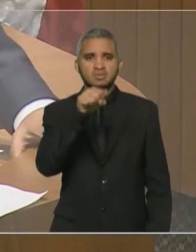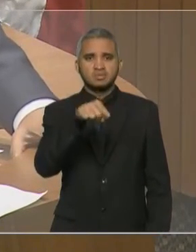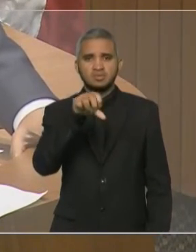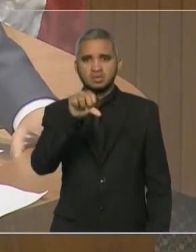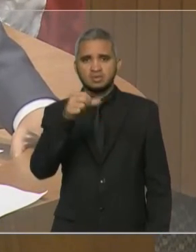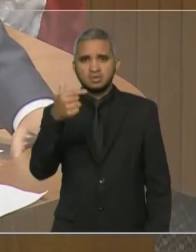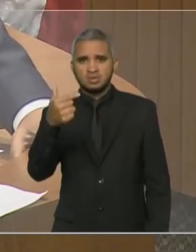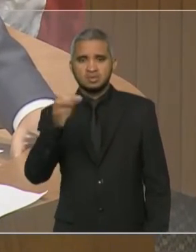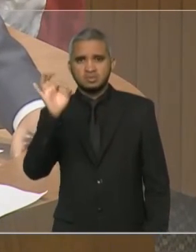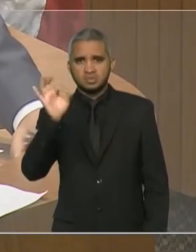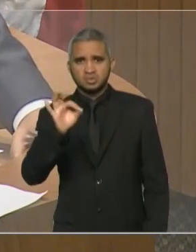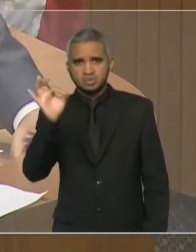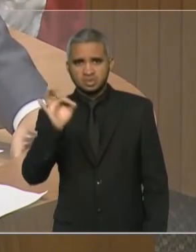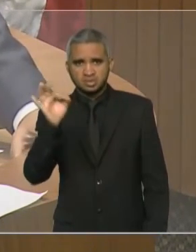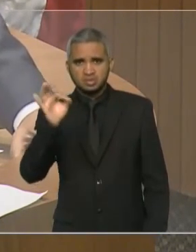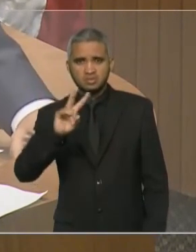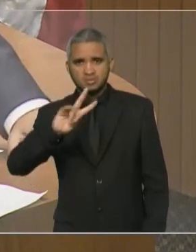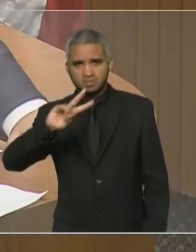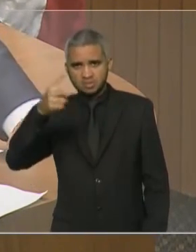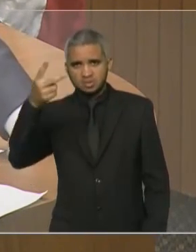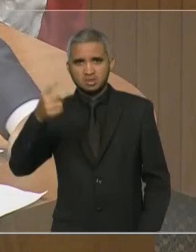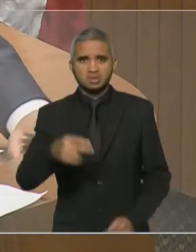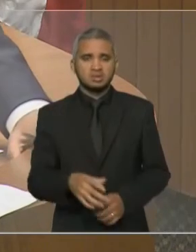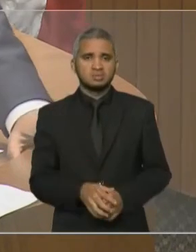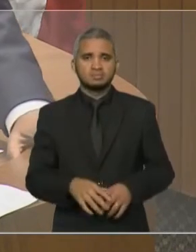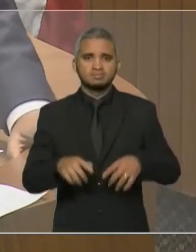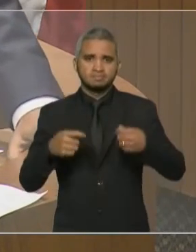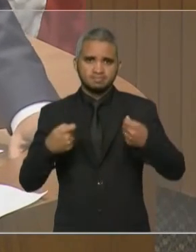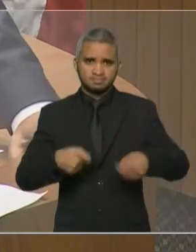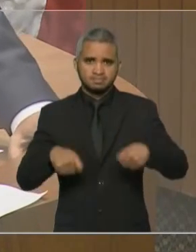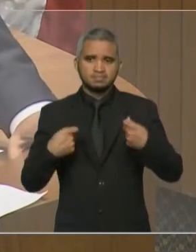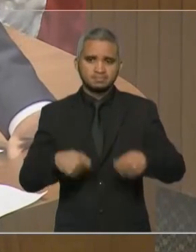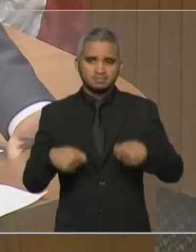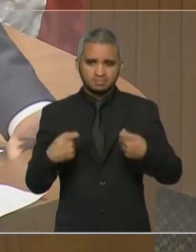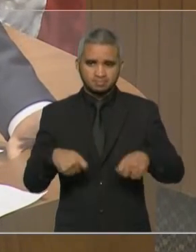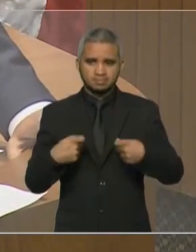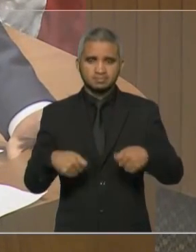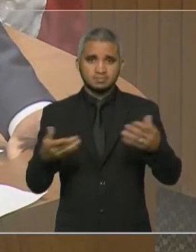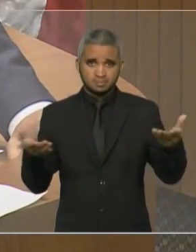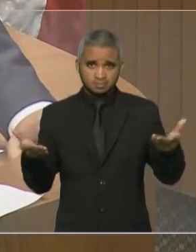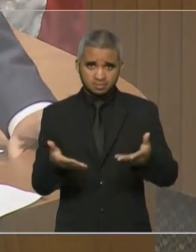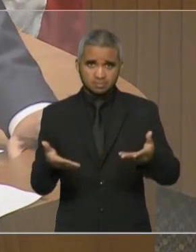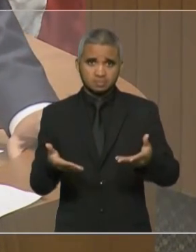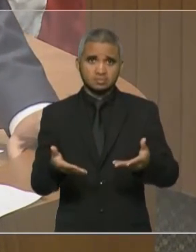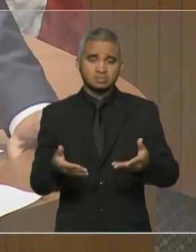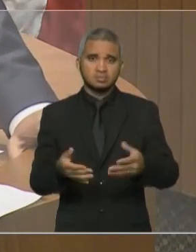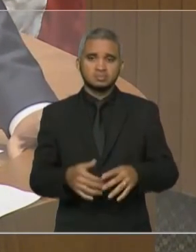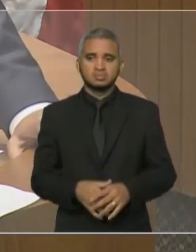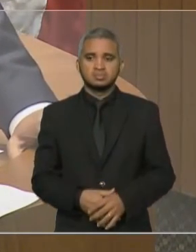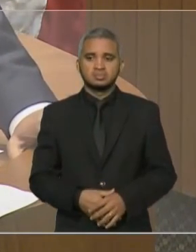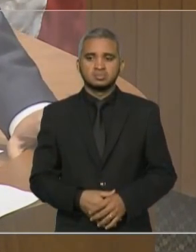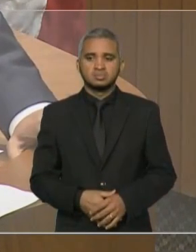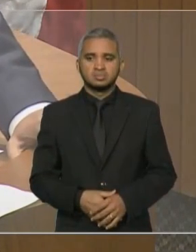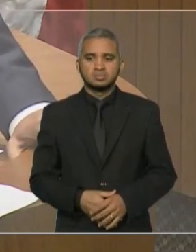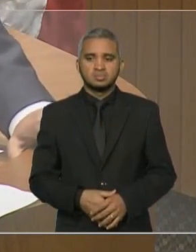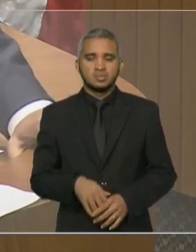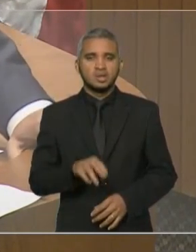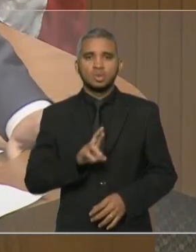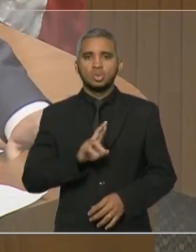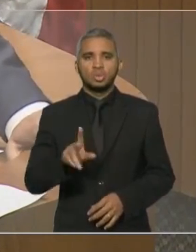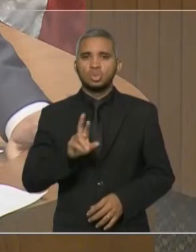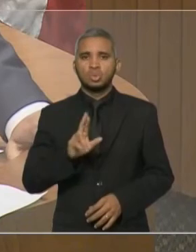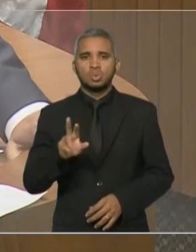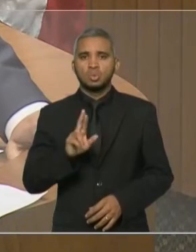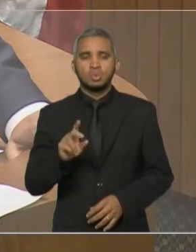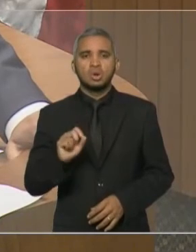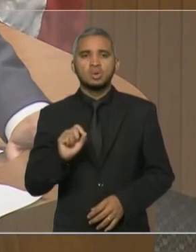preço final, faz-se necessário neste momento. E não é algo que o governo